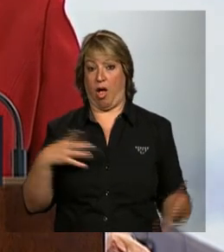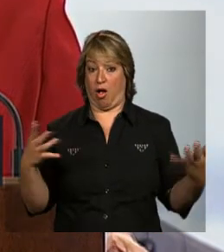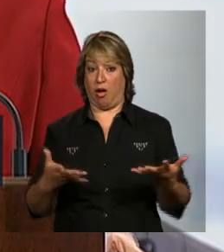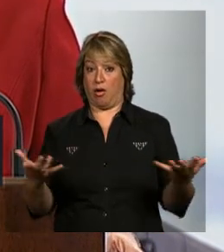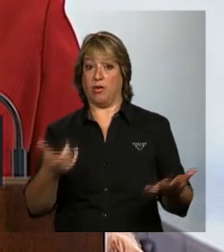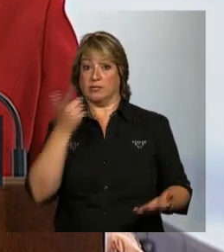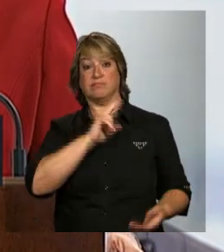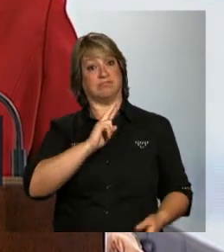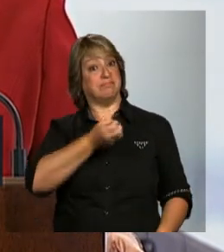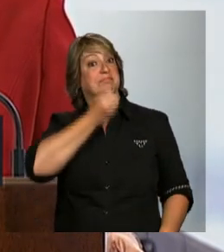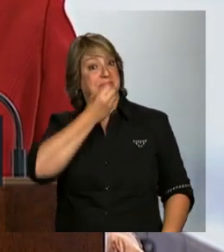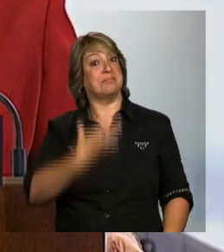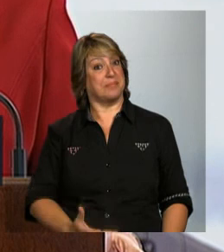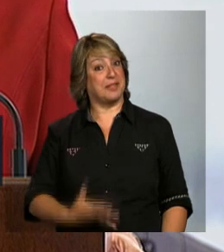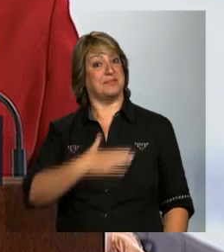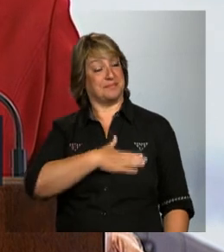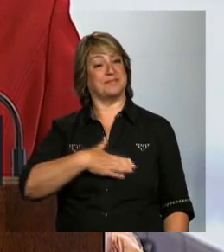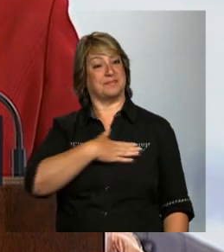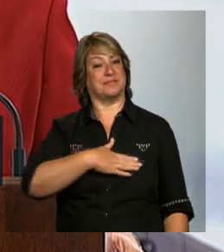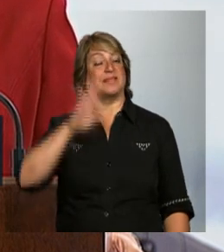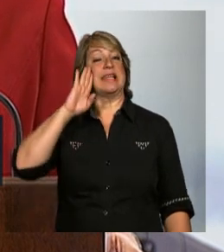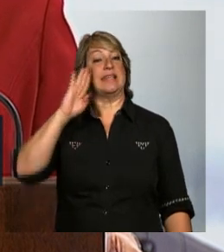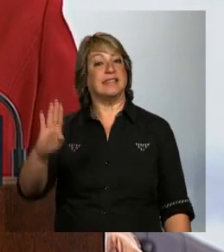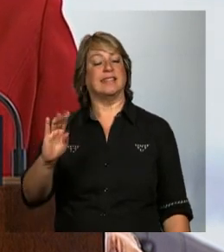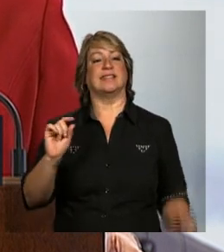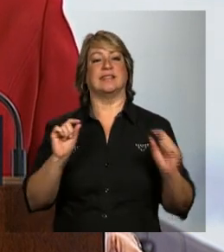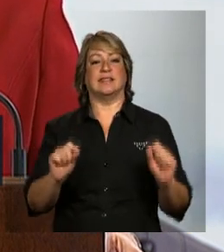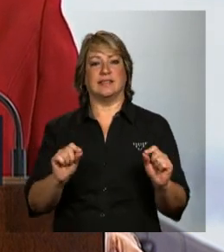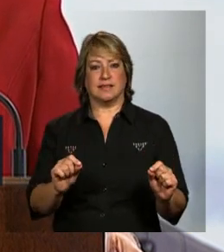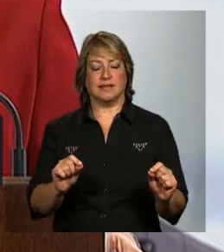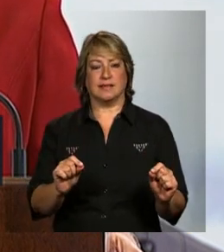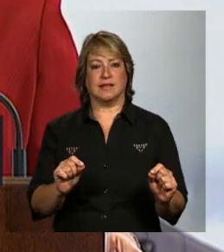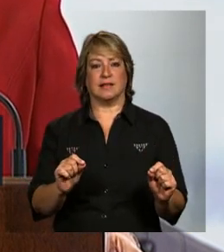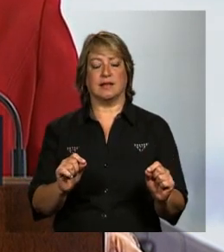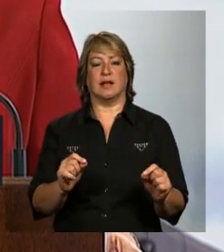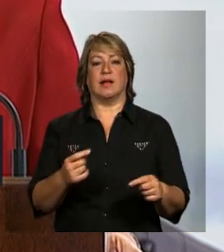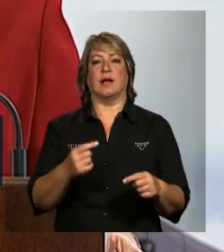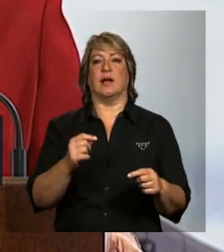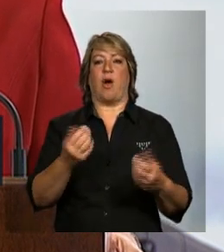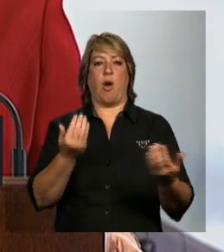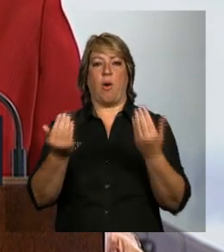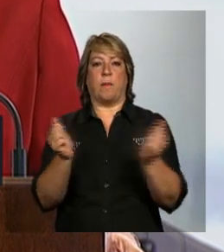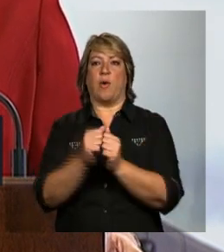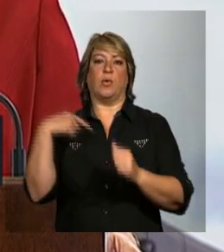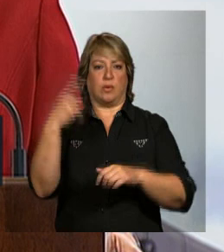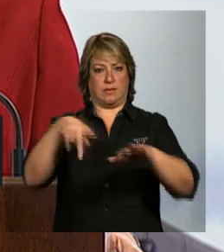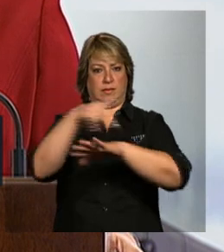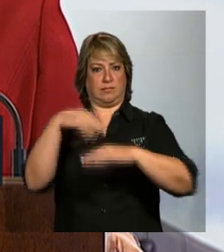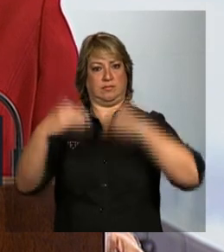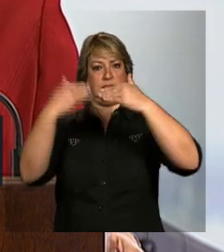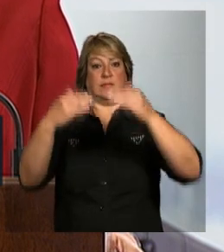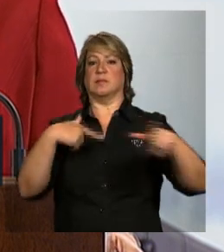e temos de comemorar esse resultado principalmente em Face da situação das economias desenvolvidas o